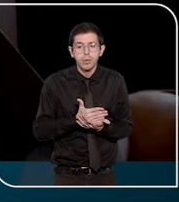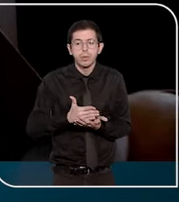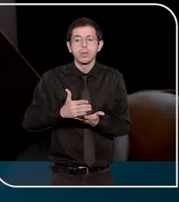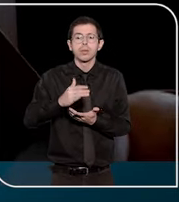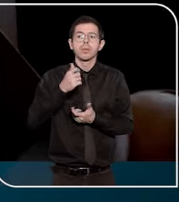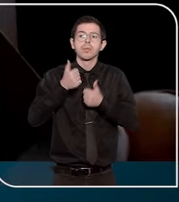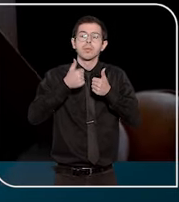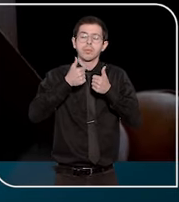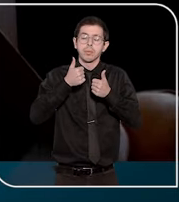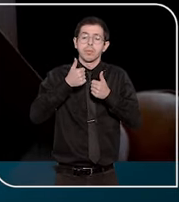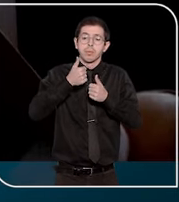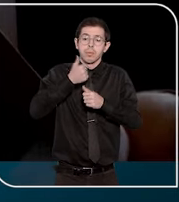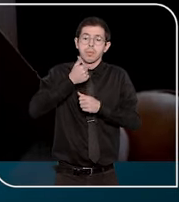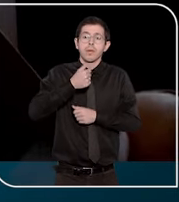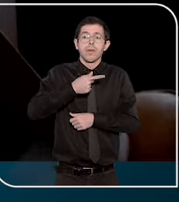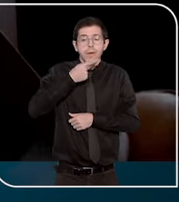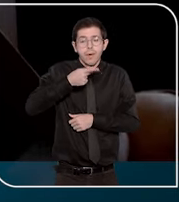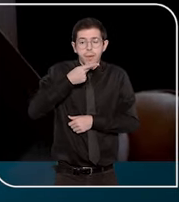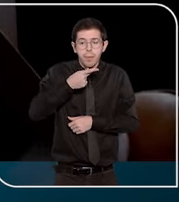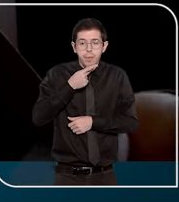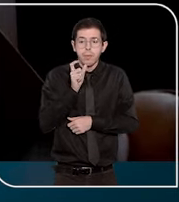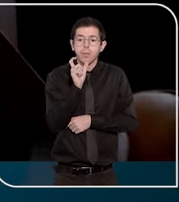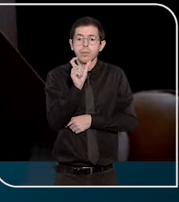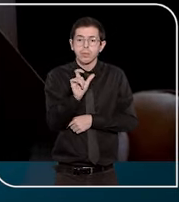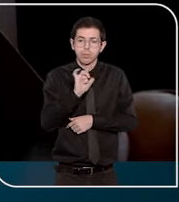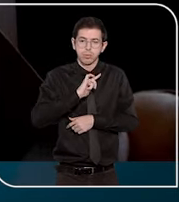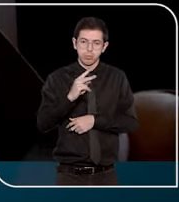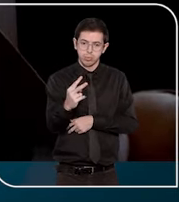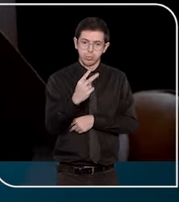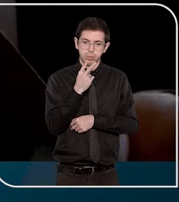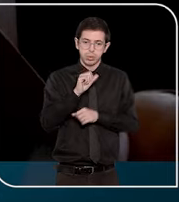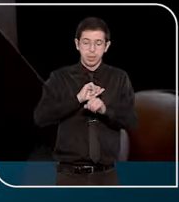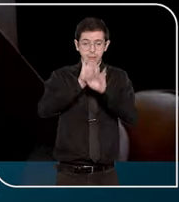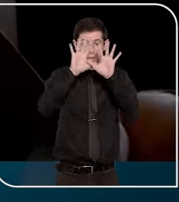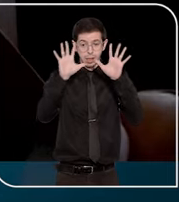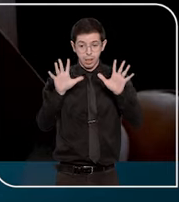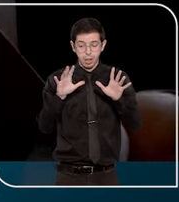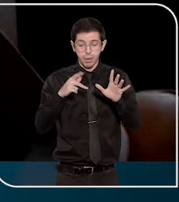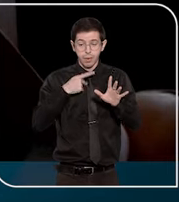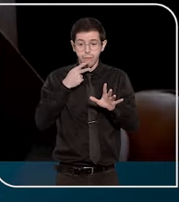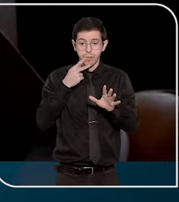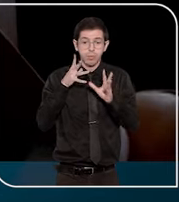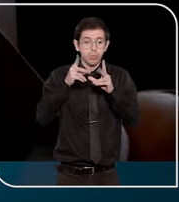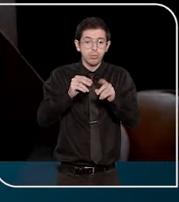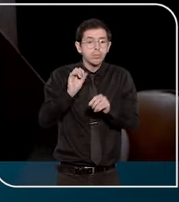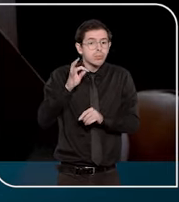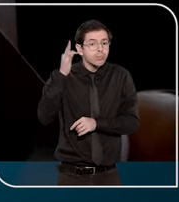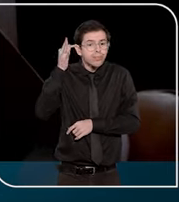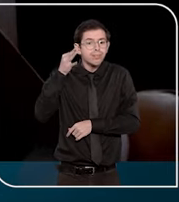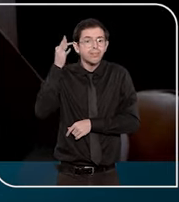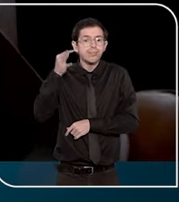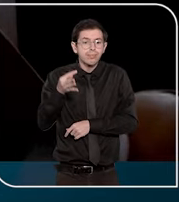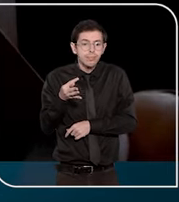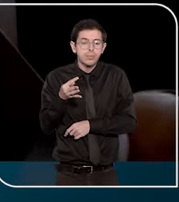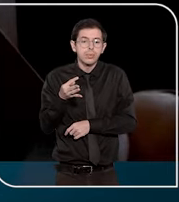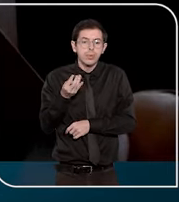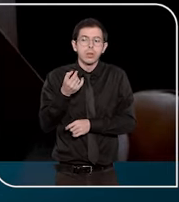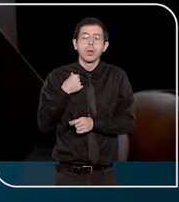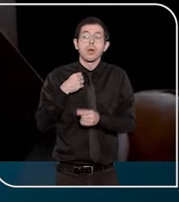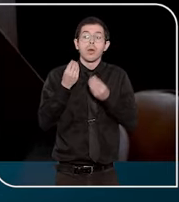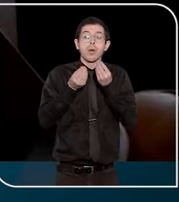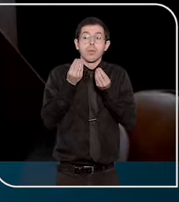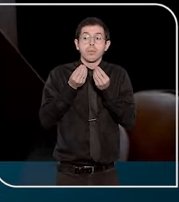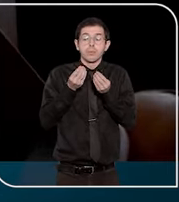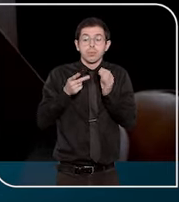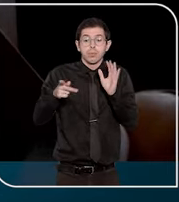uma palavra para quem está nos assistindo, que é claro que nós estamos falando de tudo aqui em tese, né, e com muito apego ao Código de